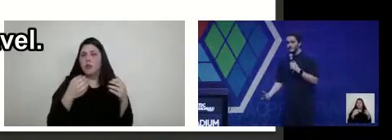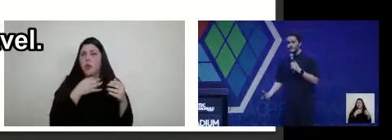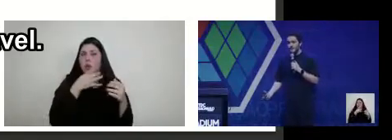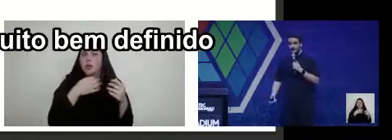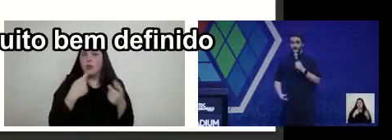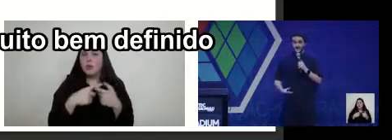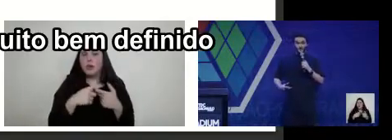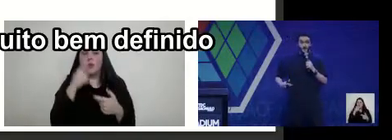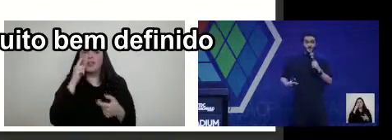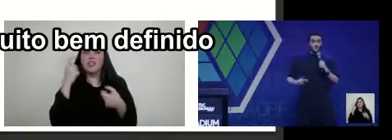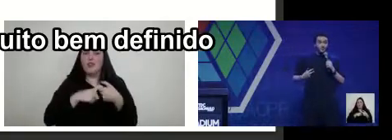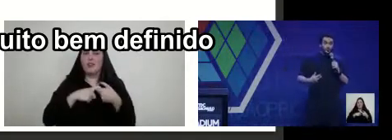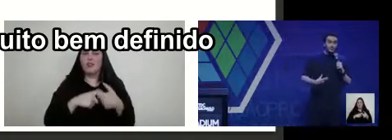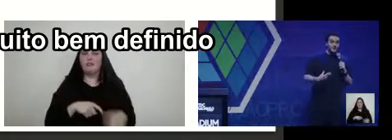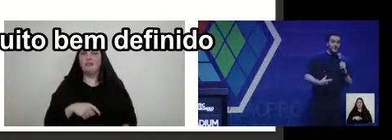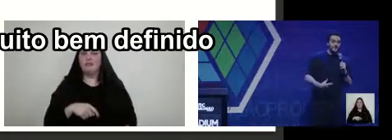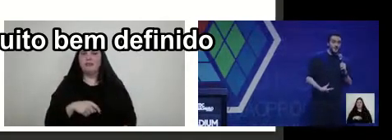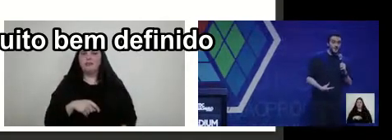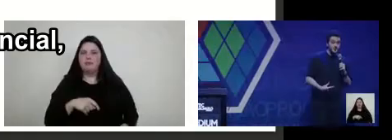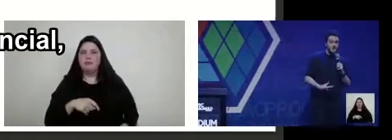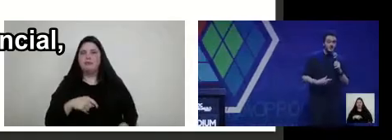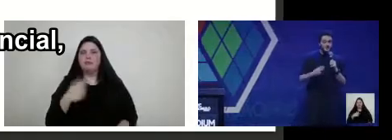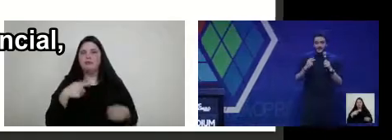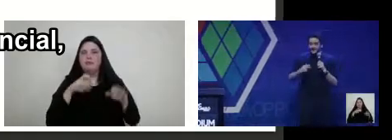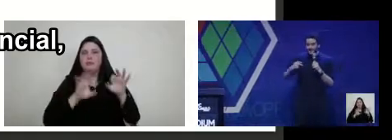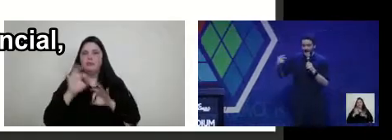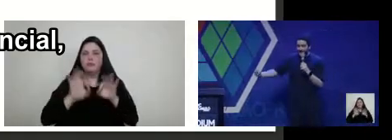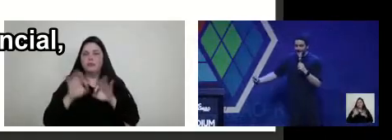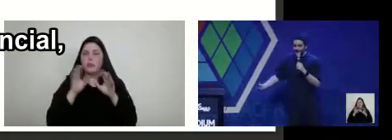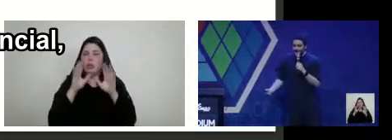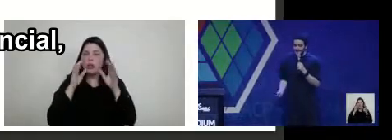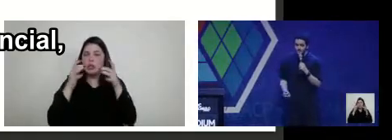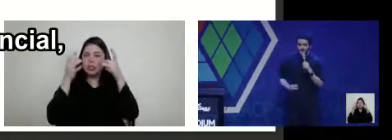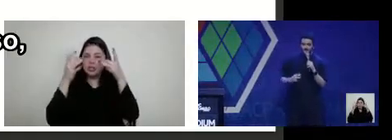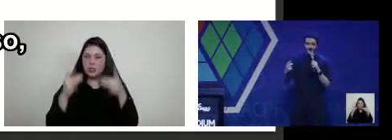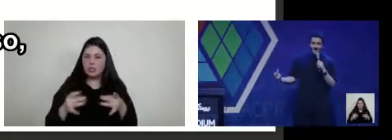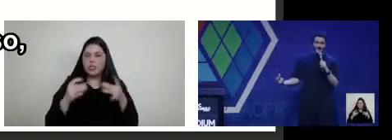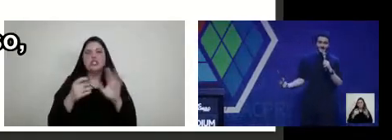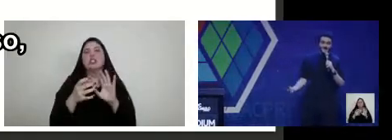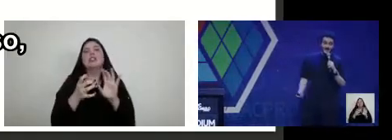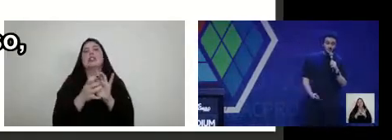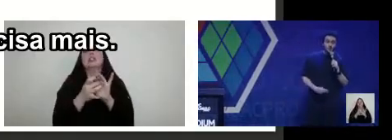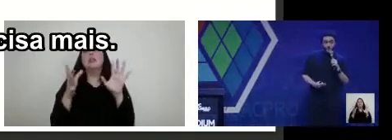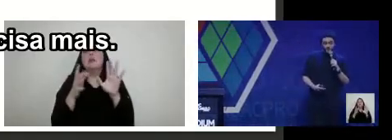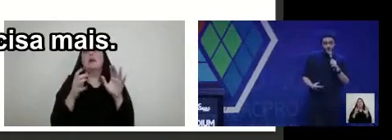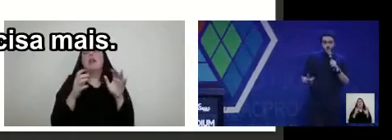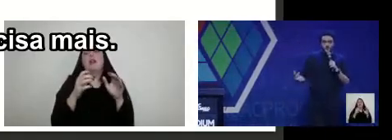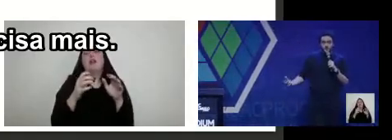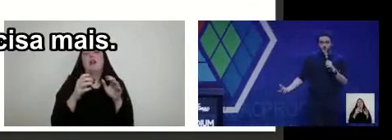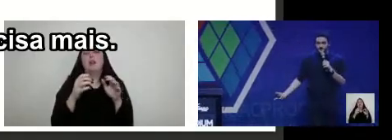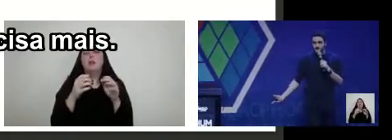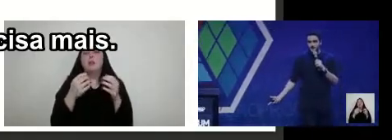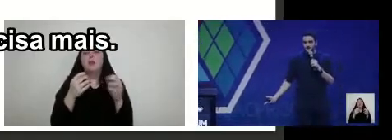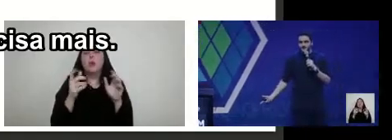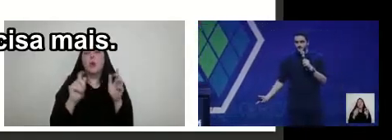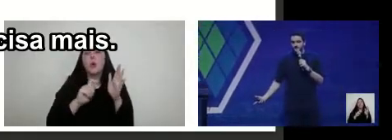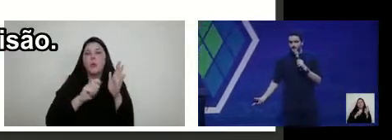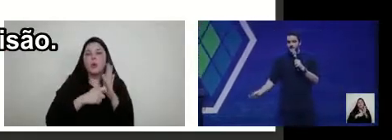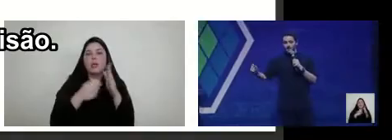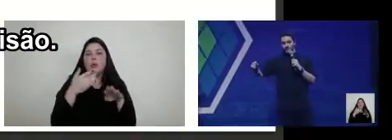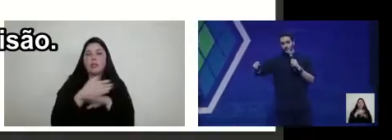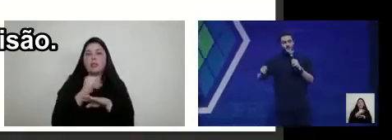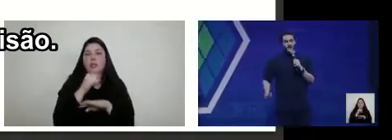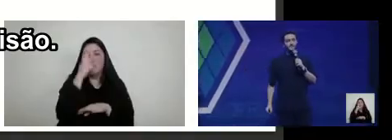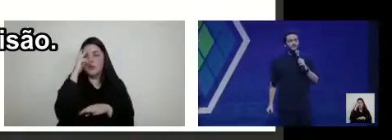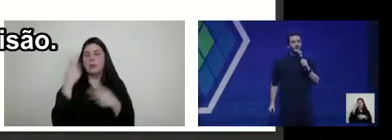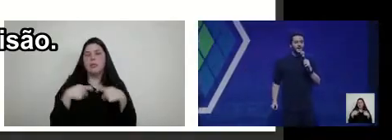irrecuperável. Então, você tem que ter um processo muito bem definido de desabilitar aquela credencial, desabilitar aquele acesso, uma vez que o usuário não precisa mais.